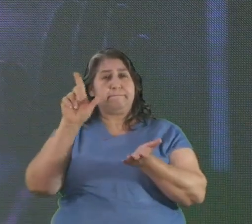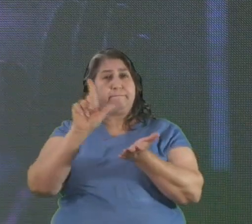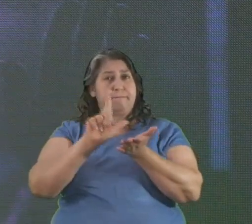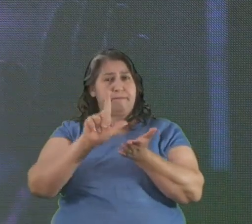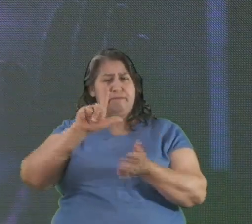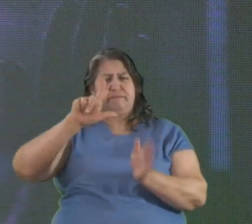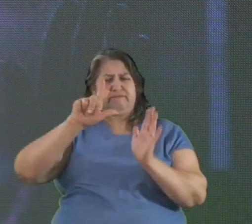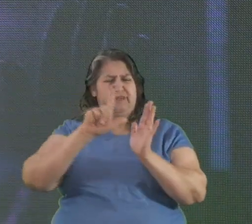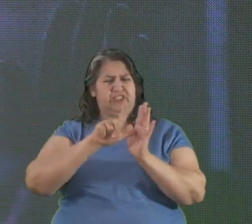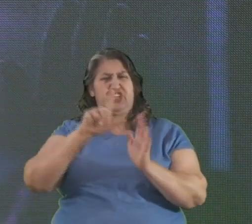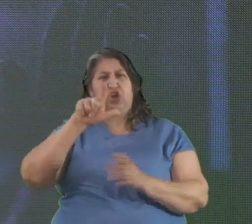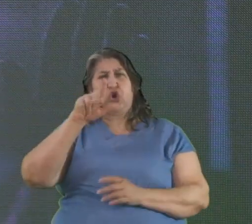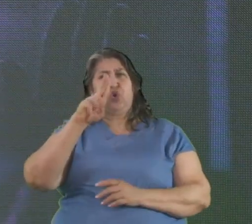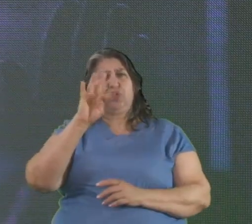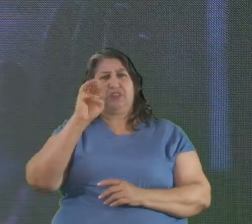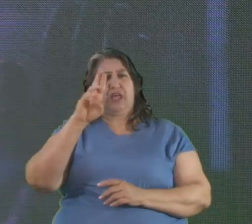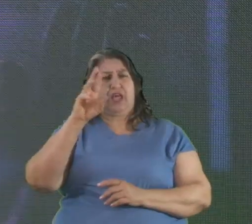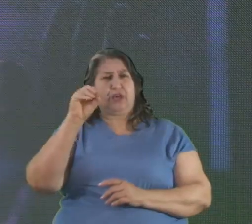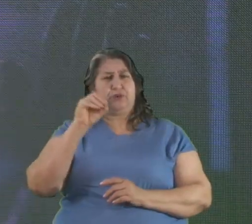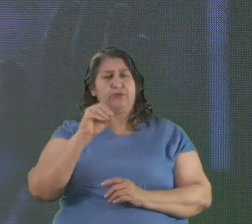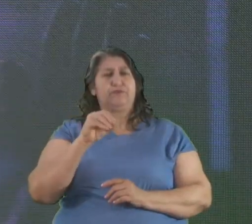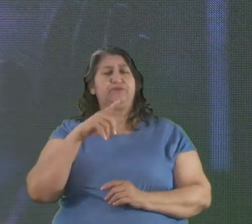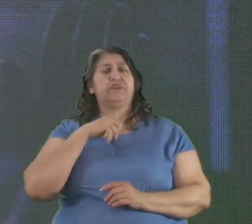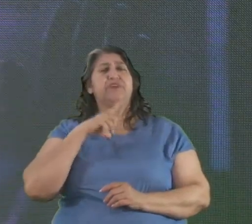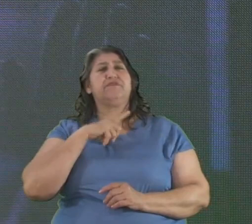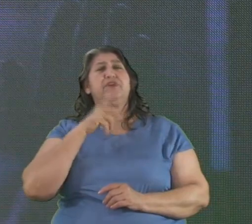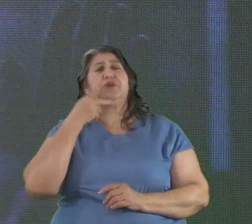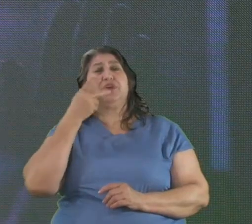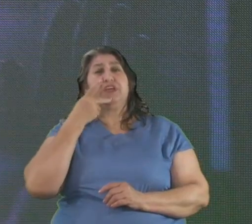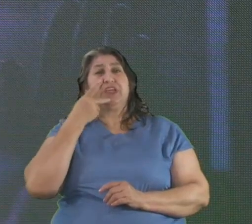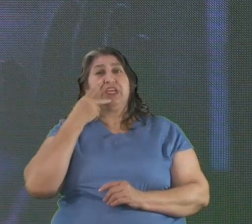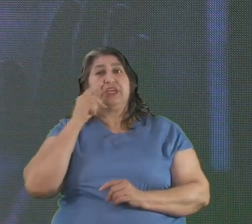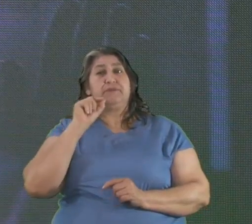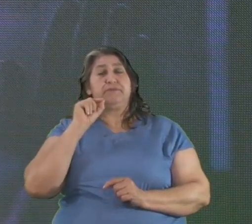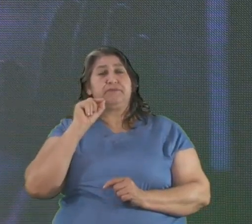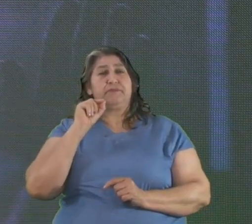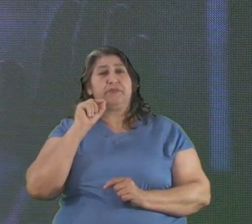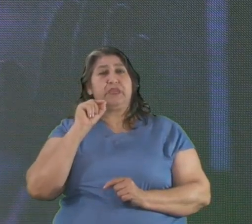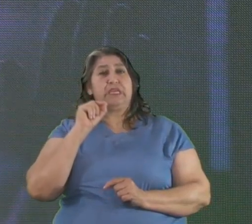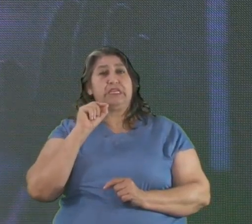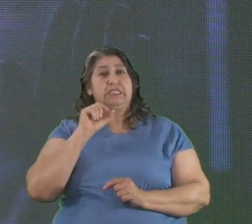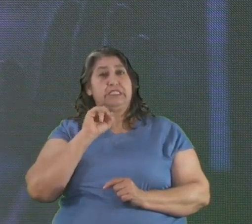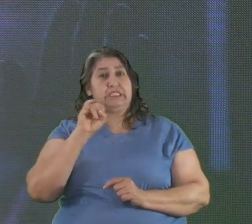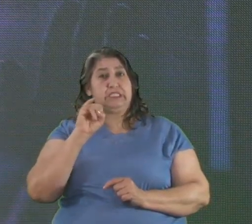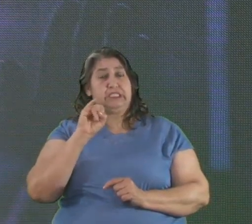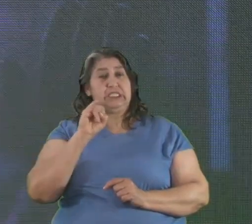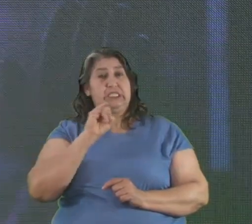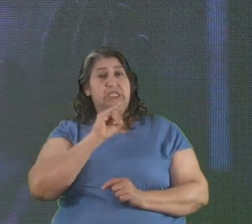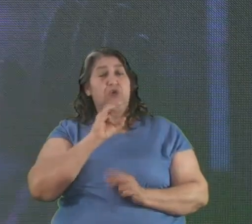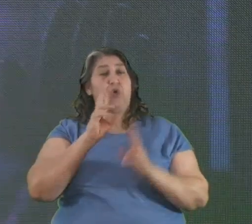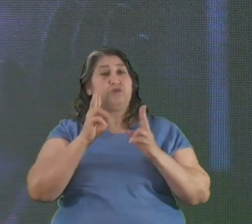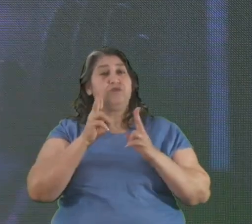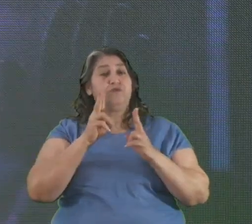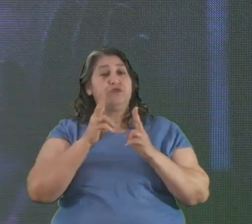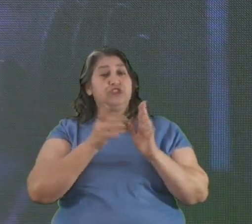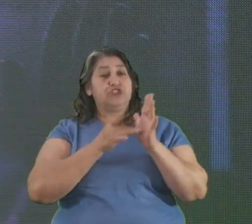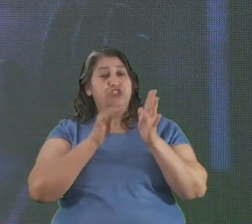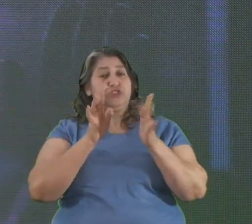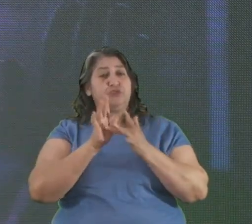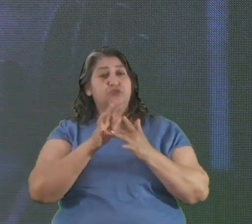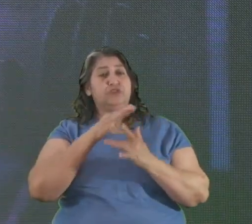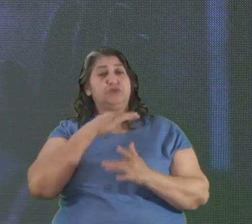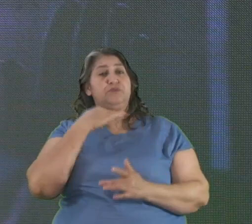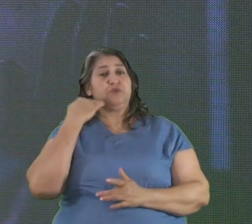uma frase assim, ele falou: viva como se Cristo estivesse sido morto ontem,